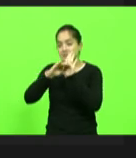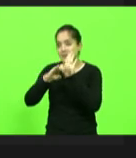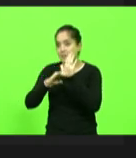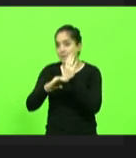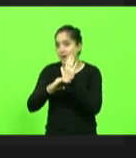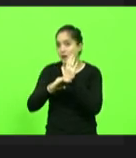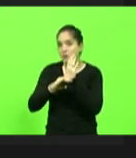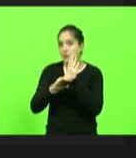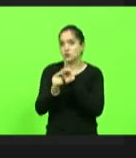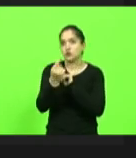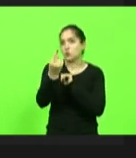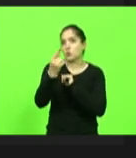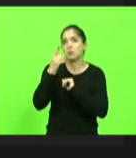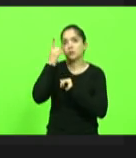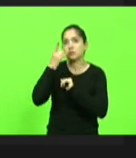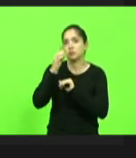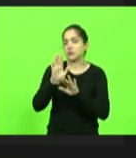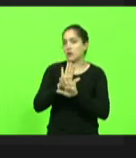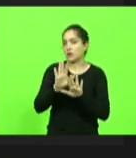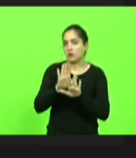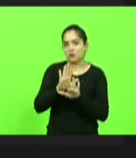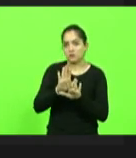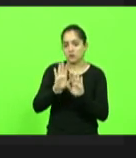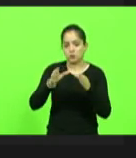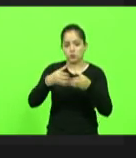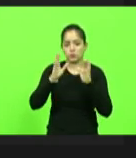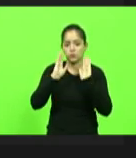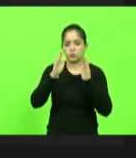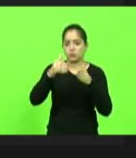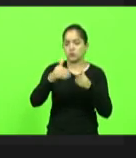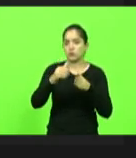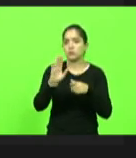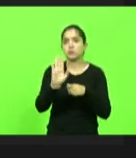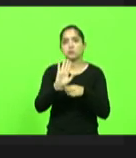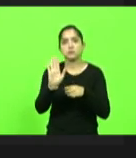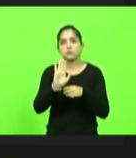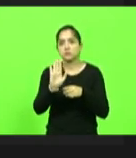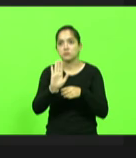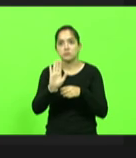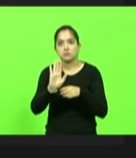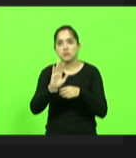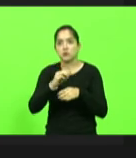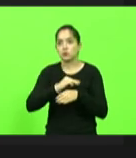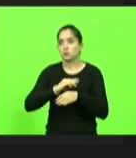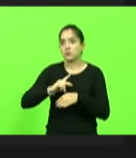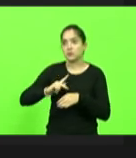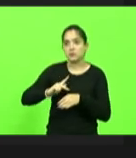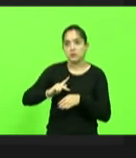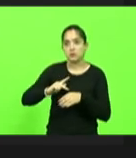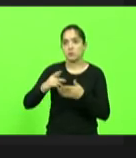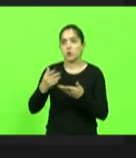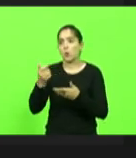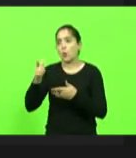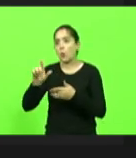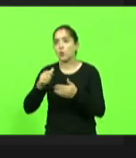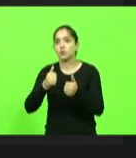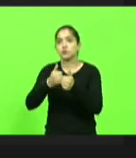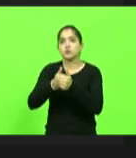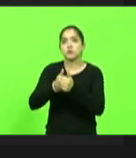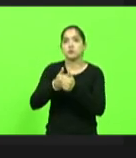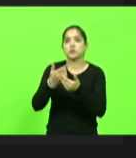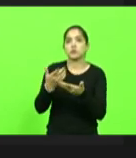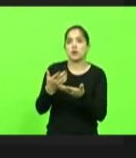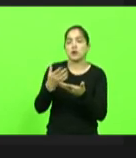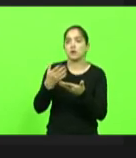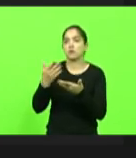pauta de uma deputada, não é da frente só, não é do Ministério Público, ou do Tribunal, ou da Solange,